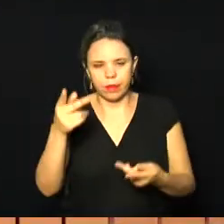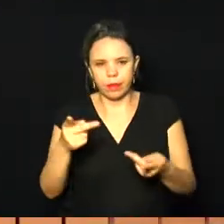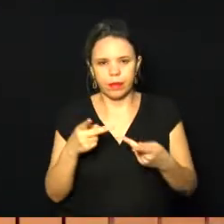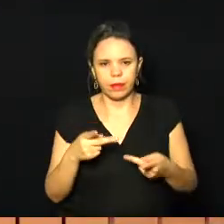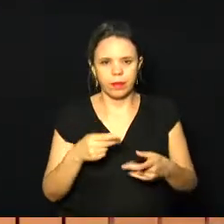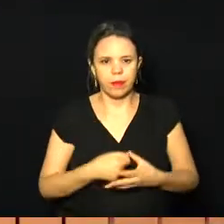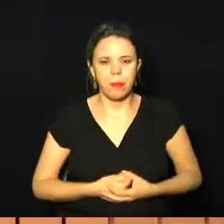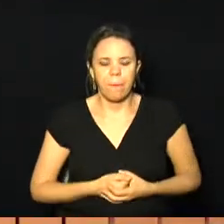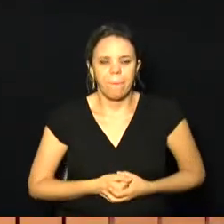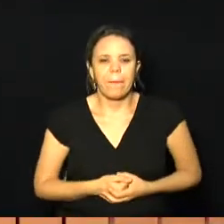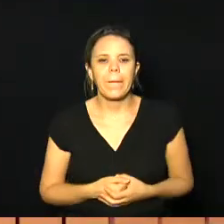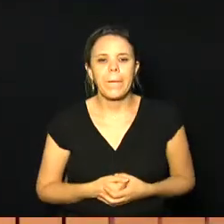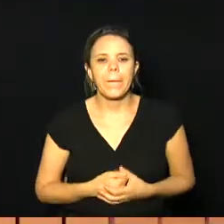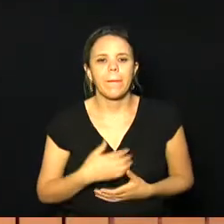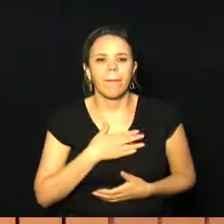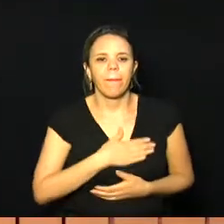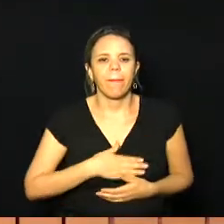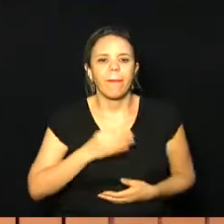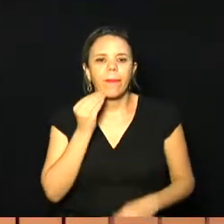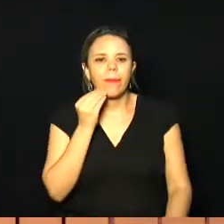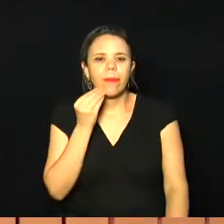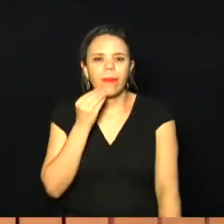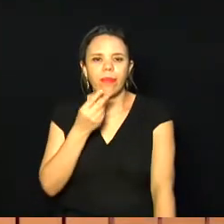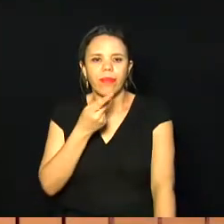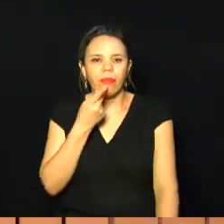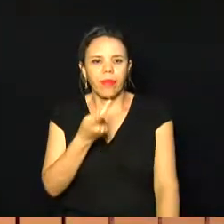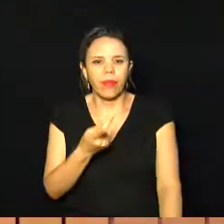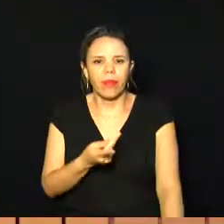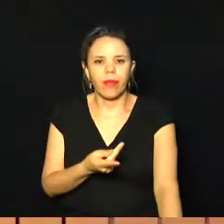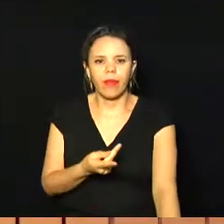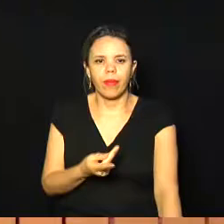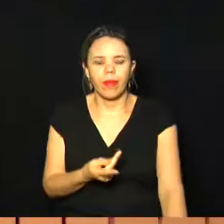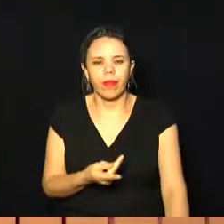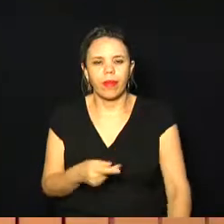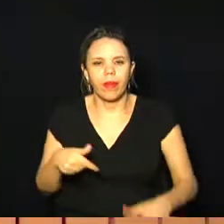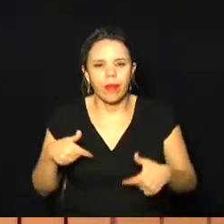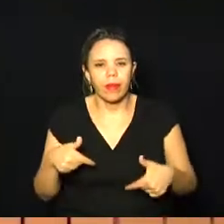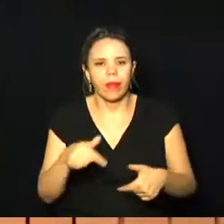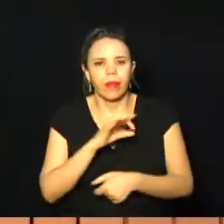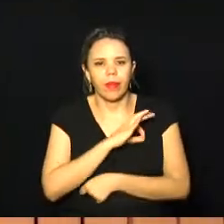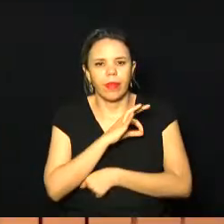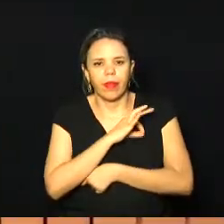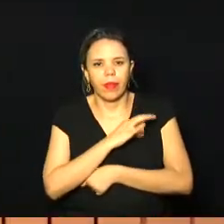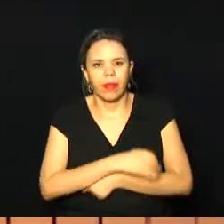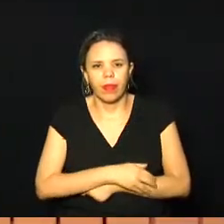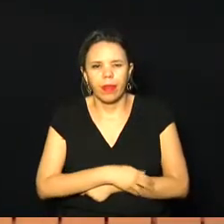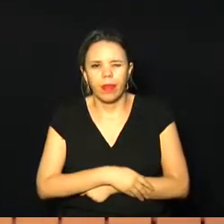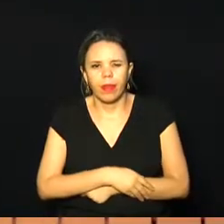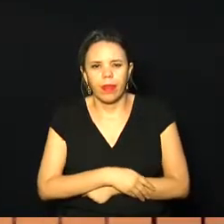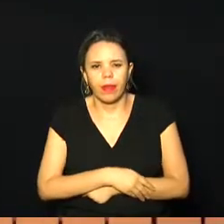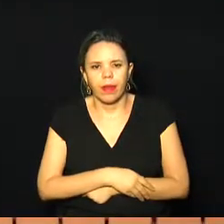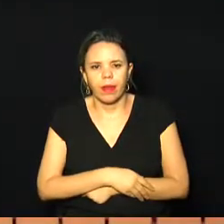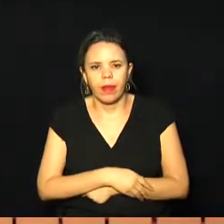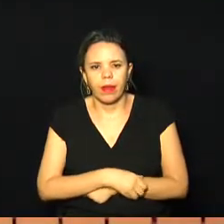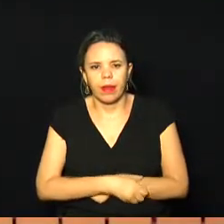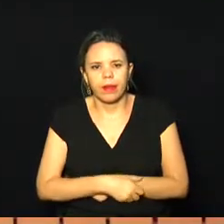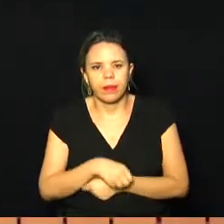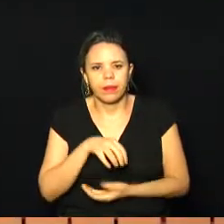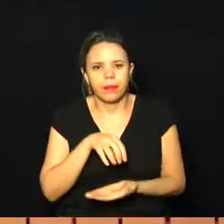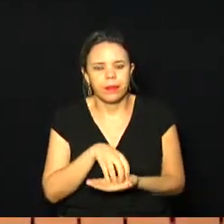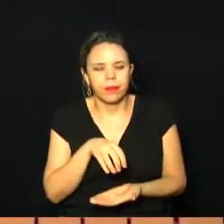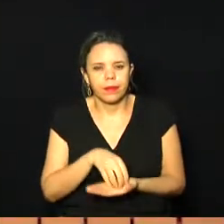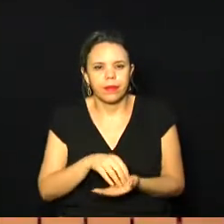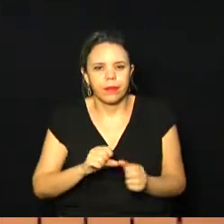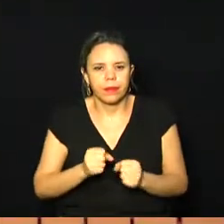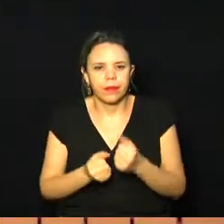né? Sinto-me honrada aí por essa oportunidade de falar um pouquinho da atuação da Polícia Civil, junto às Delegacias da Defesa da